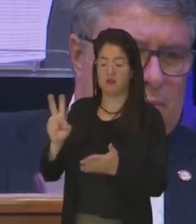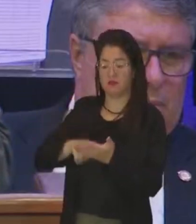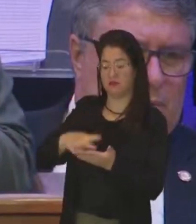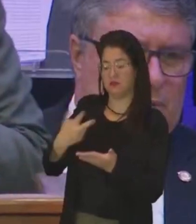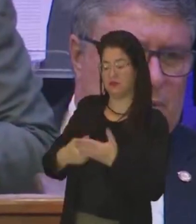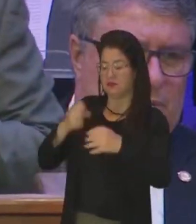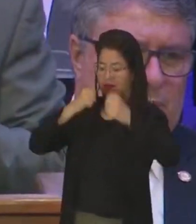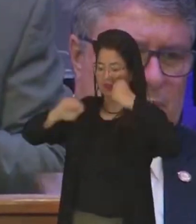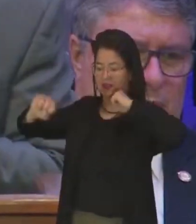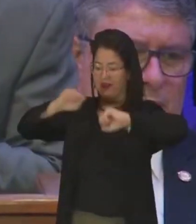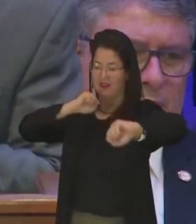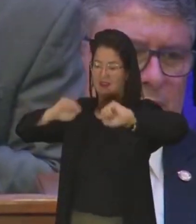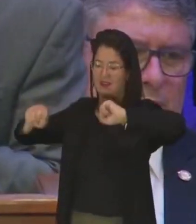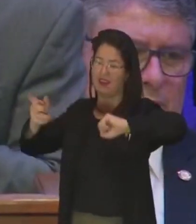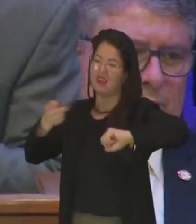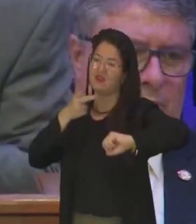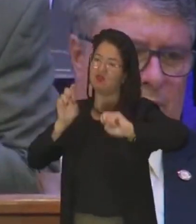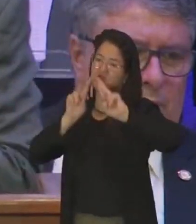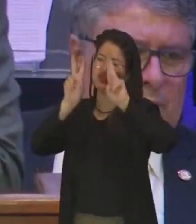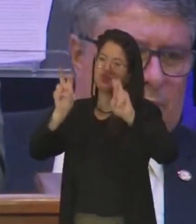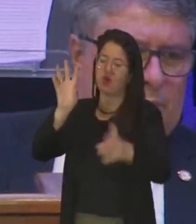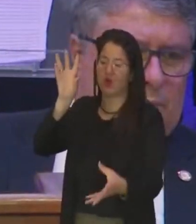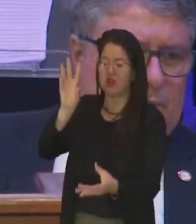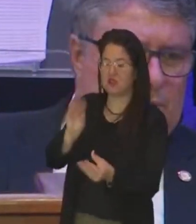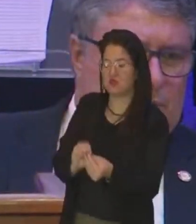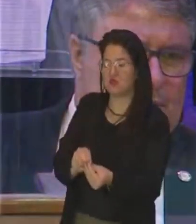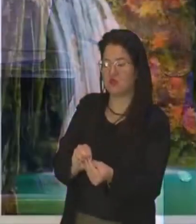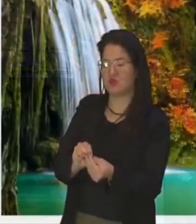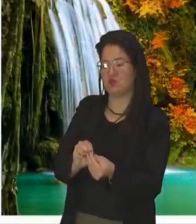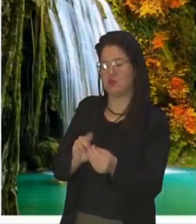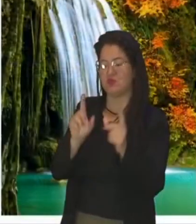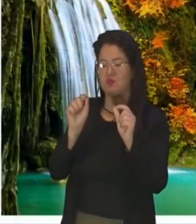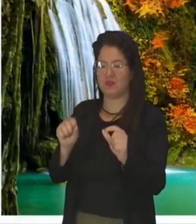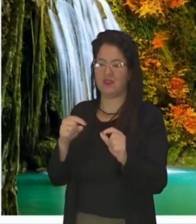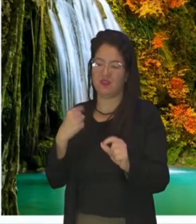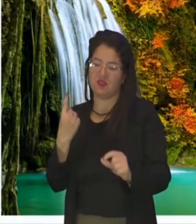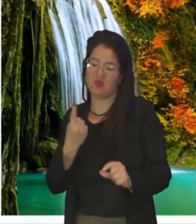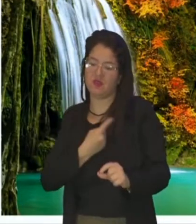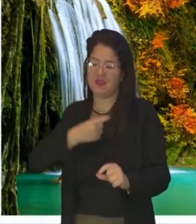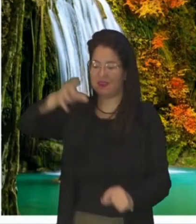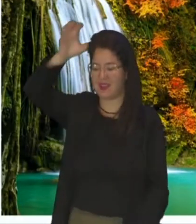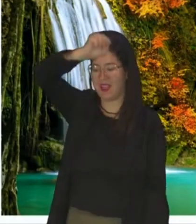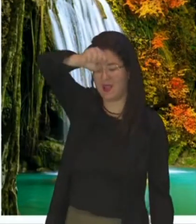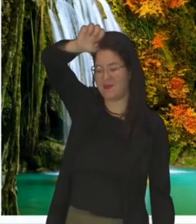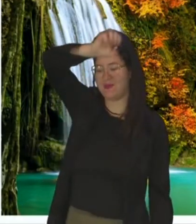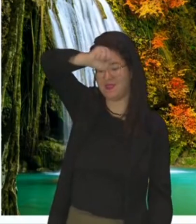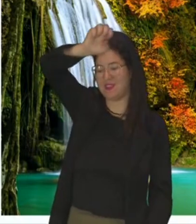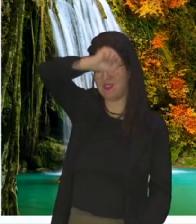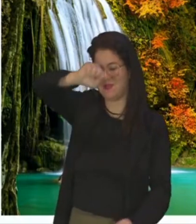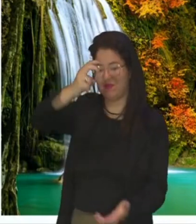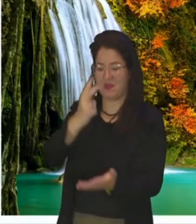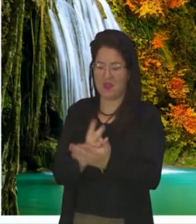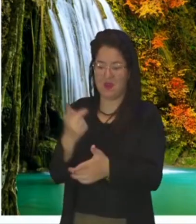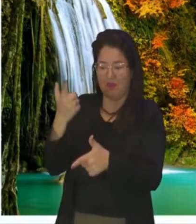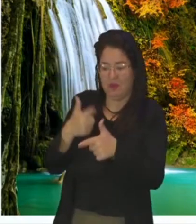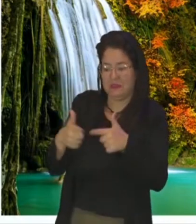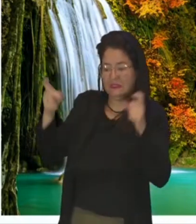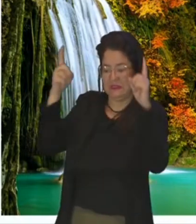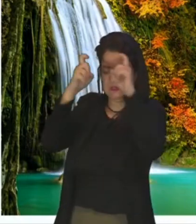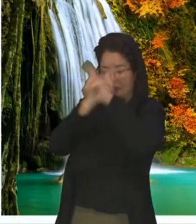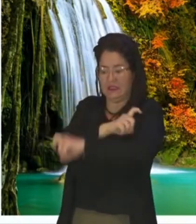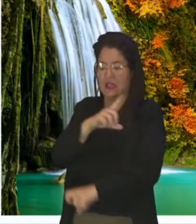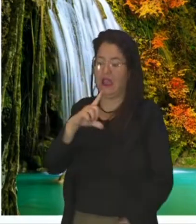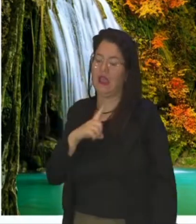traduzindo os salmos, eu queria só dar uma pincelada aqui, mostrar aos irmãos aquilo que nós aprendemos com as dificuldades que nós temos,